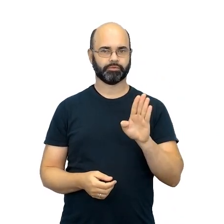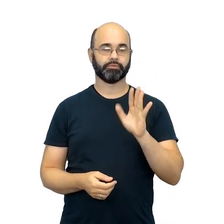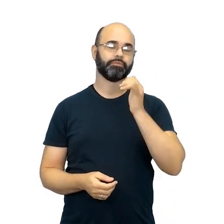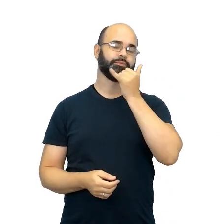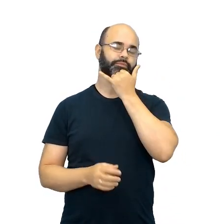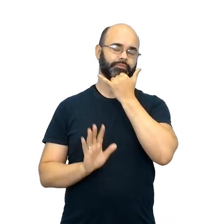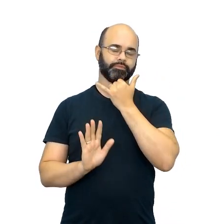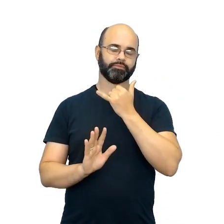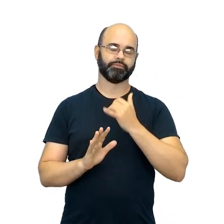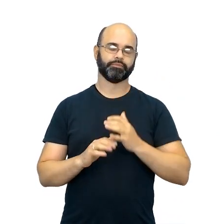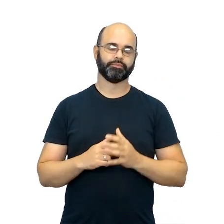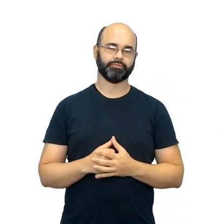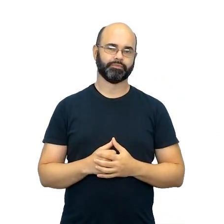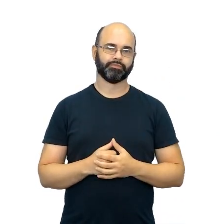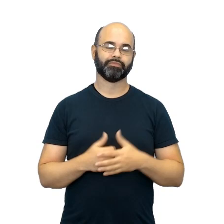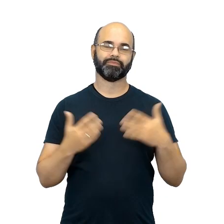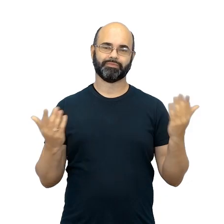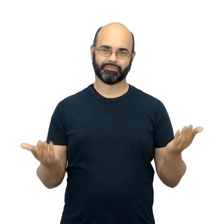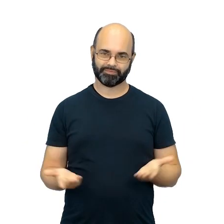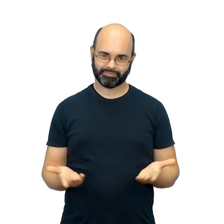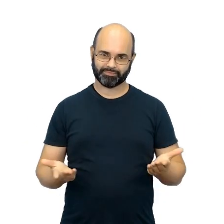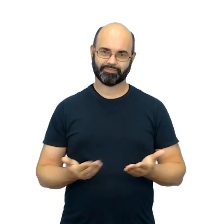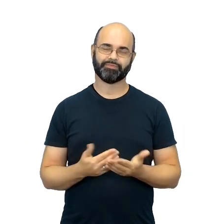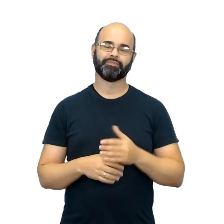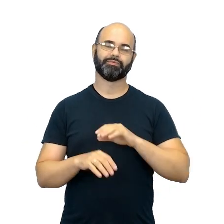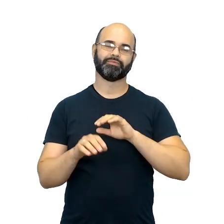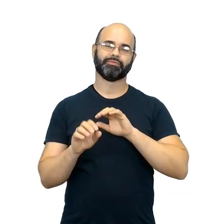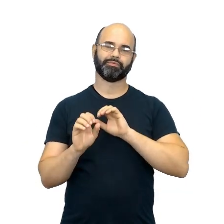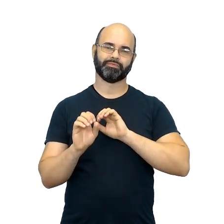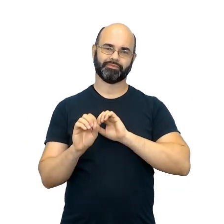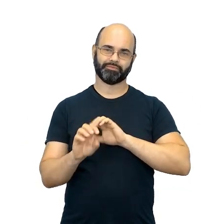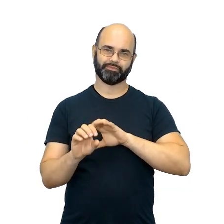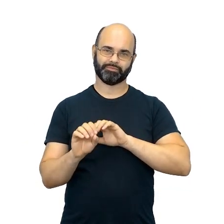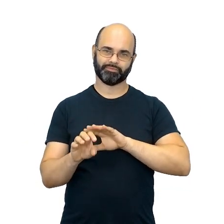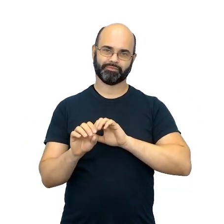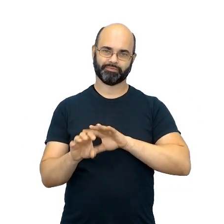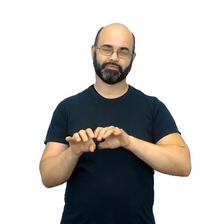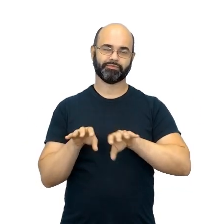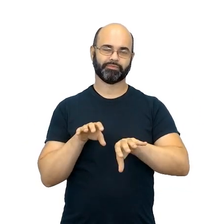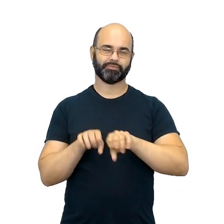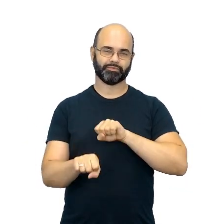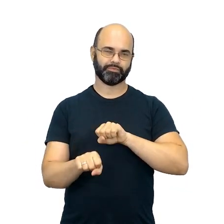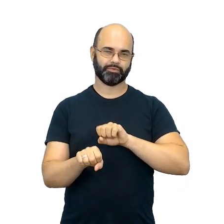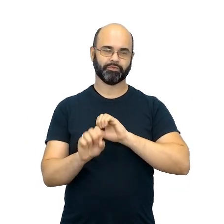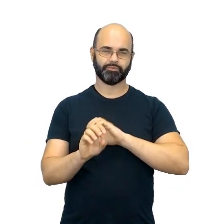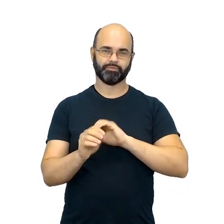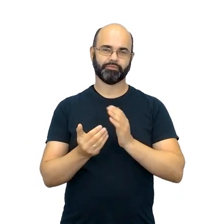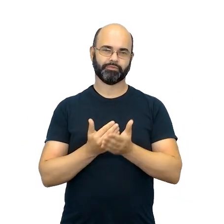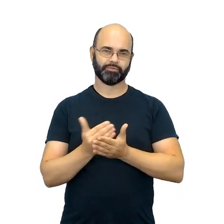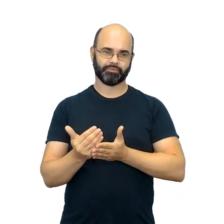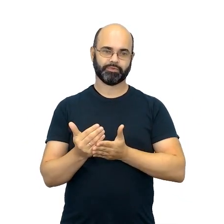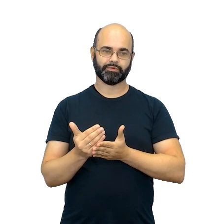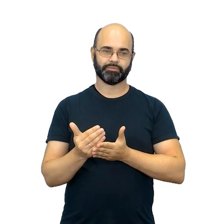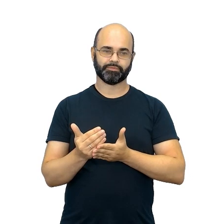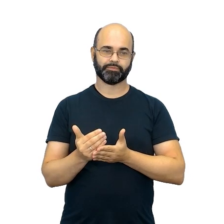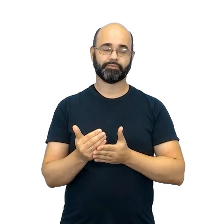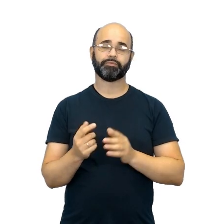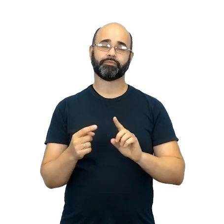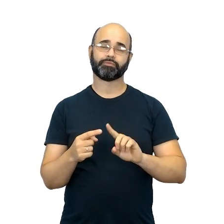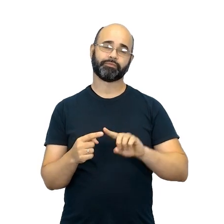desculpem, né? Estamos iniciando já as formações do segundo bimestre, e lá no finalzinho, né,